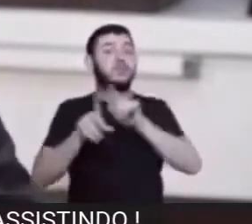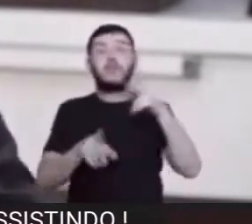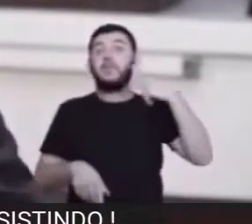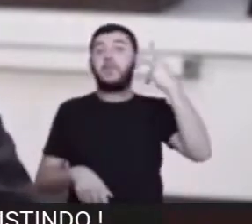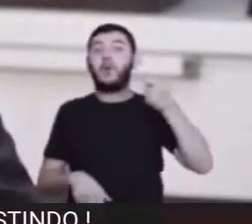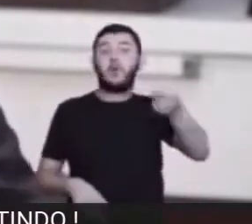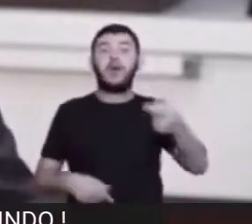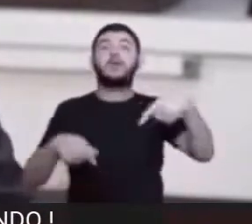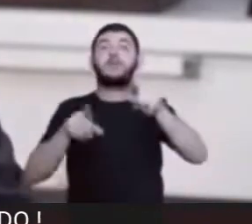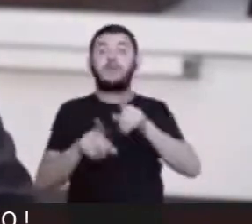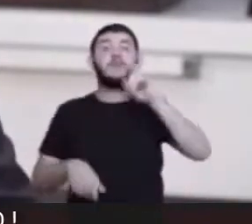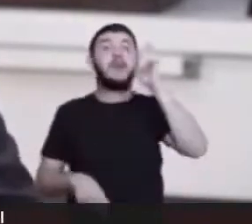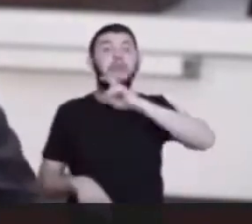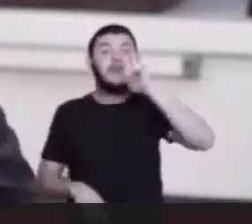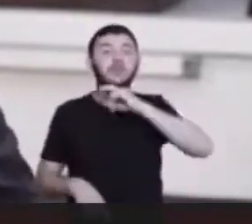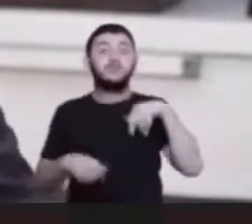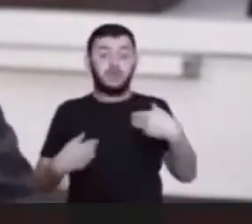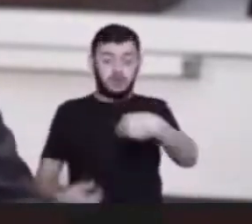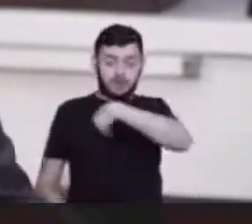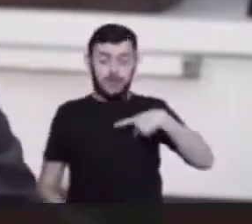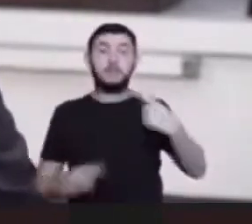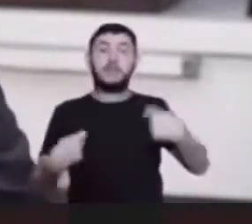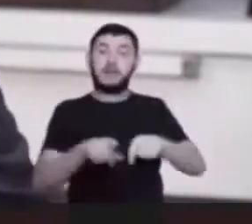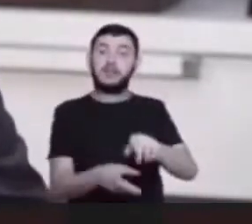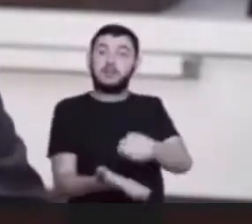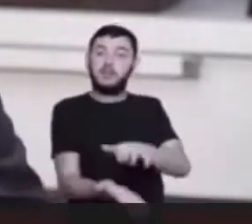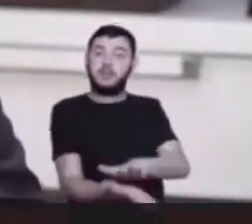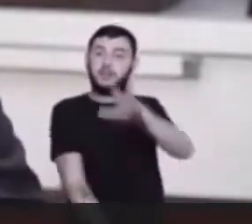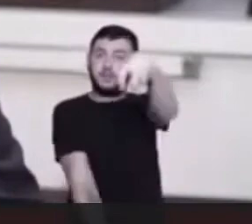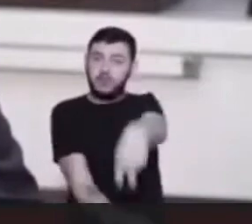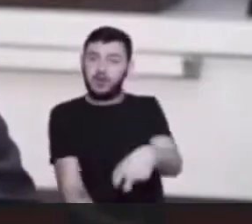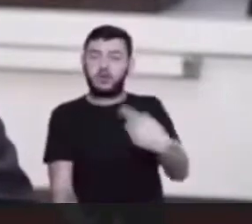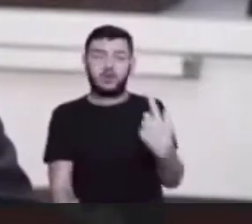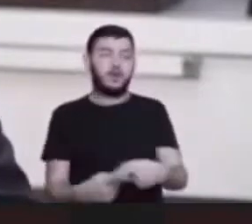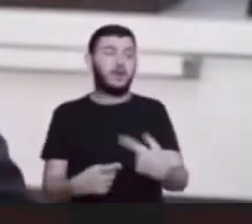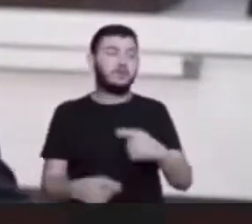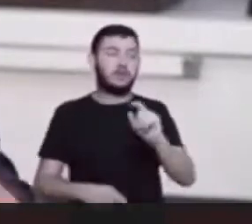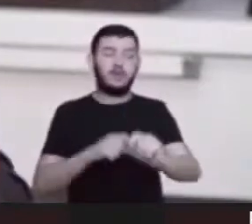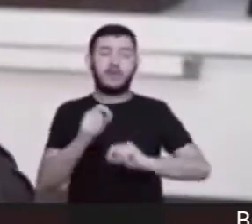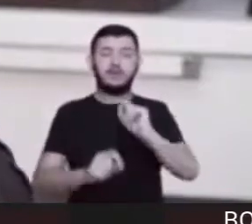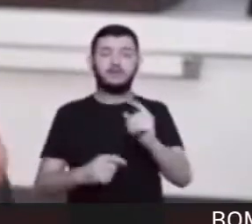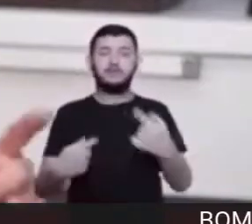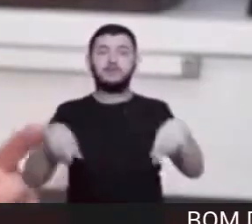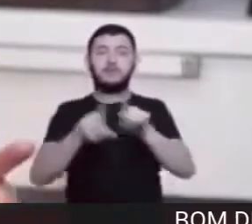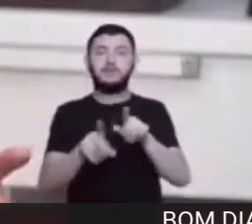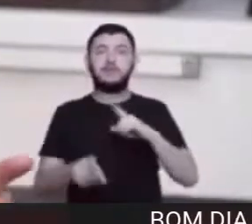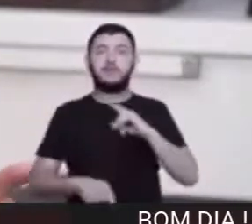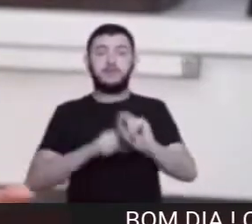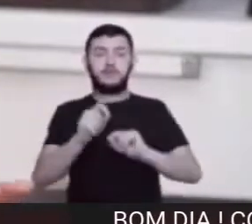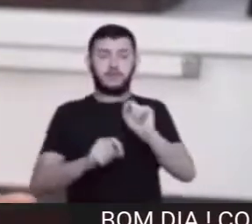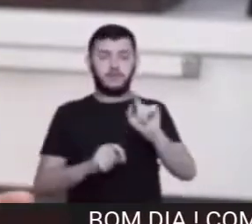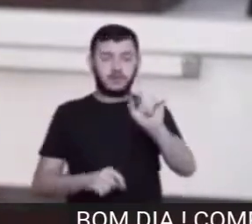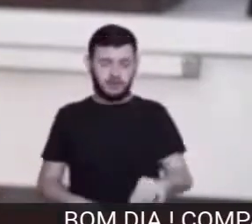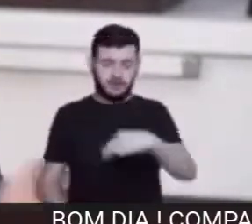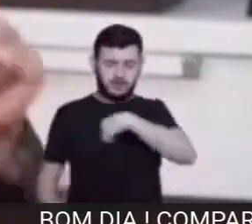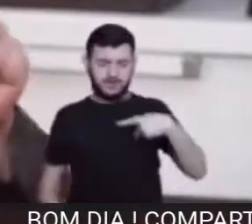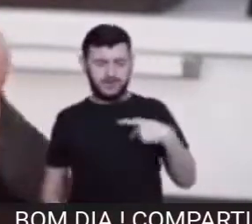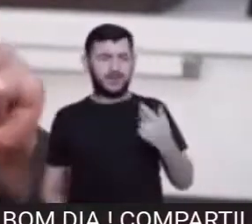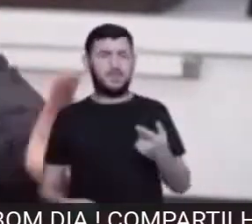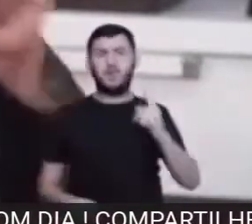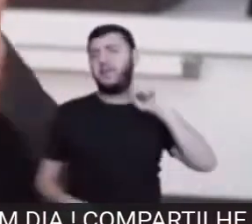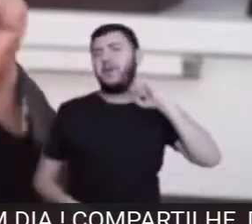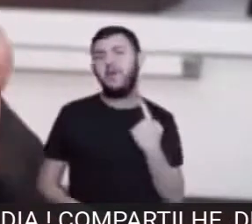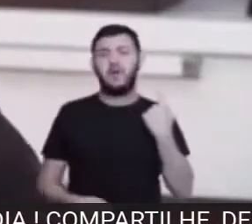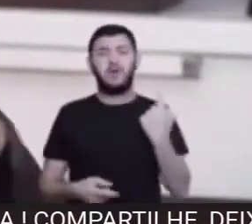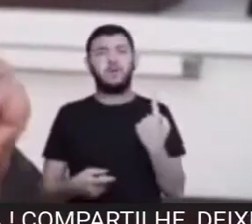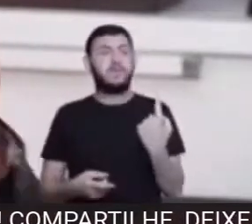procuradores da Lava Jato enlamearam a instituição Ministério Público. Não, não espere que eu vá ficar brigando pessoalmente, se bem